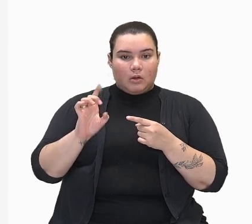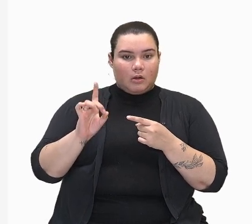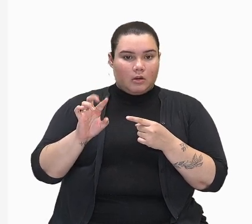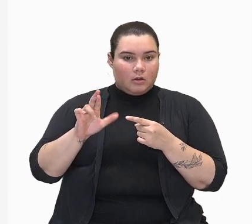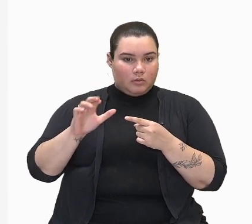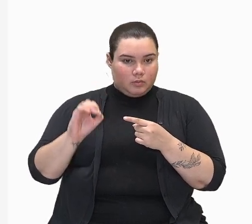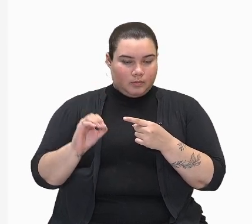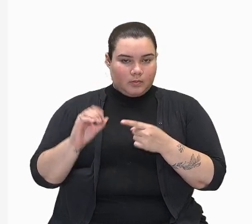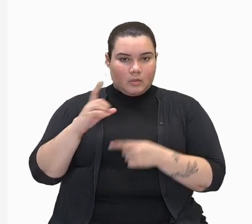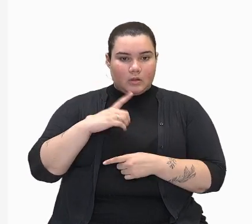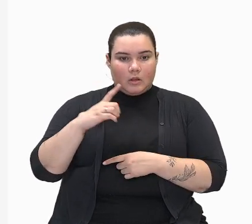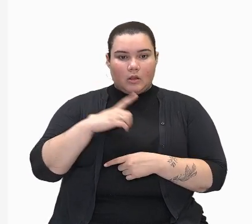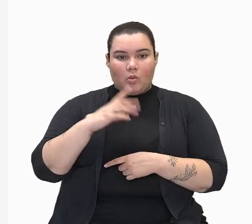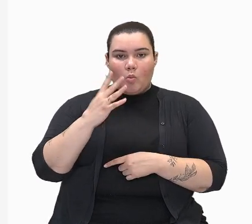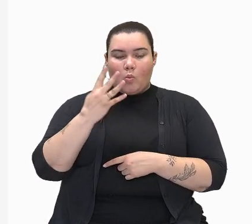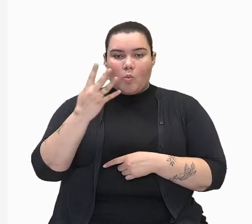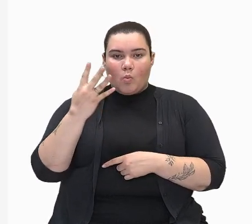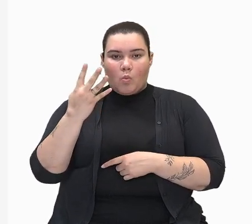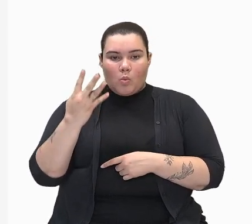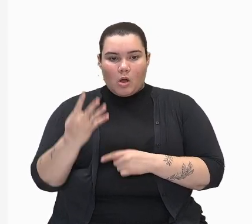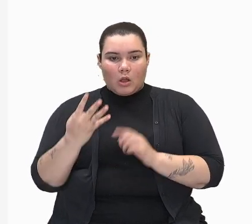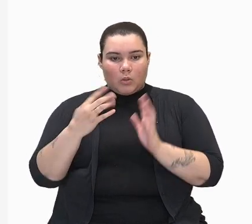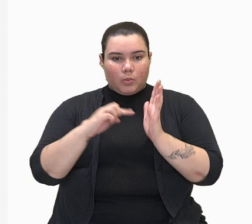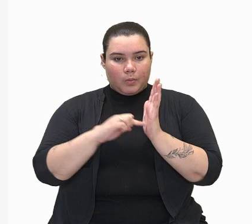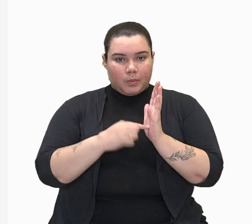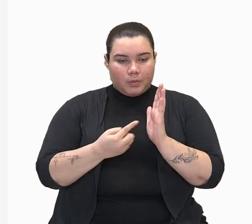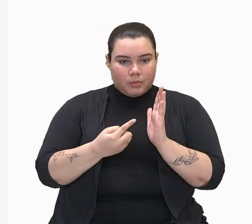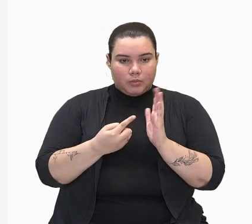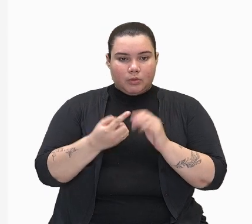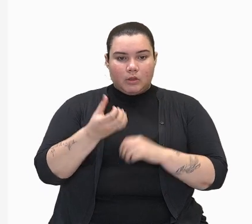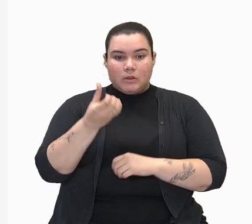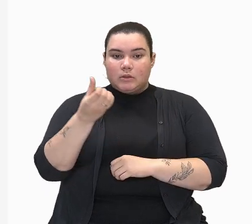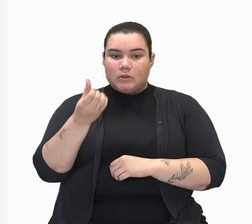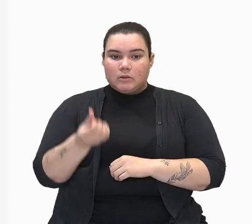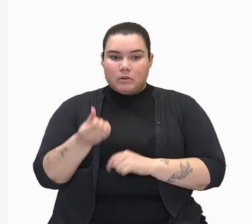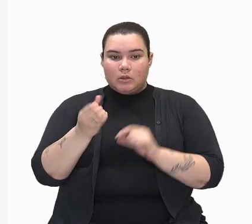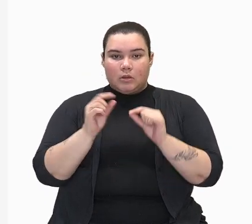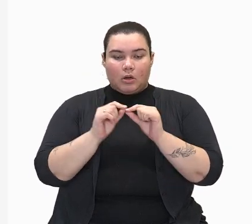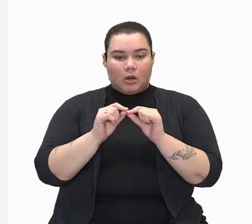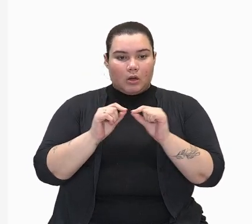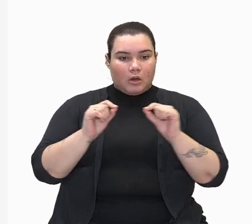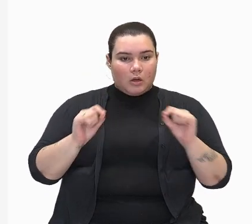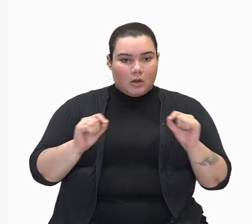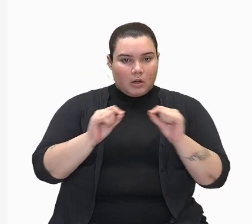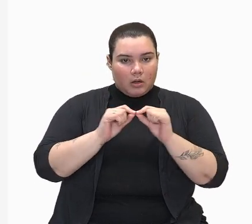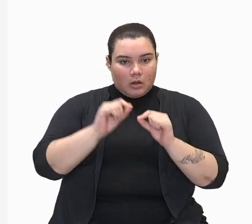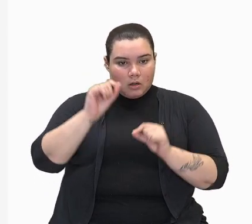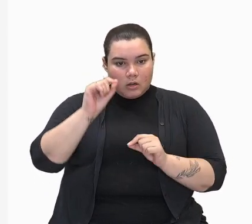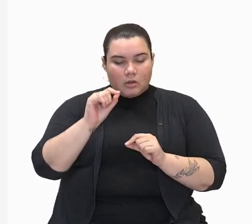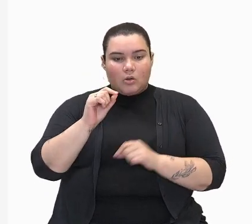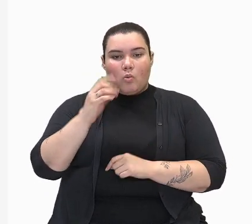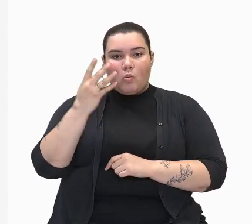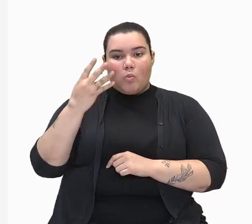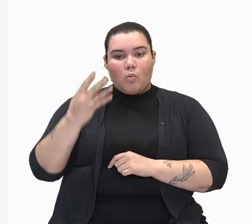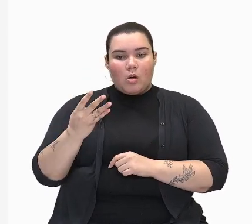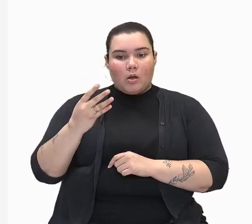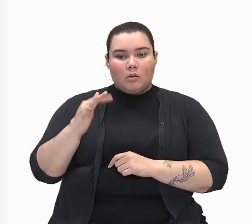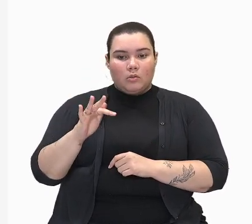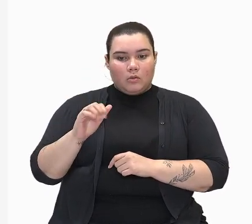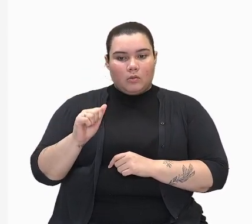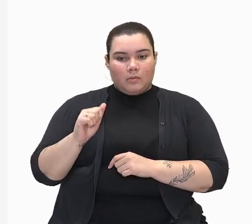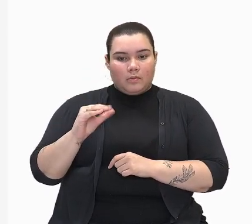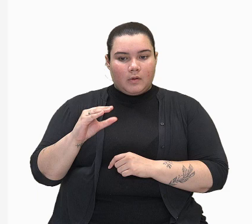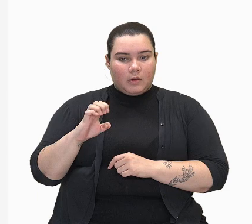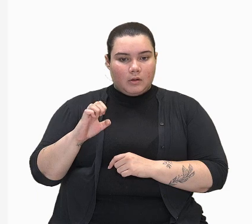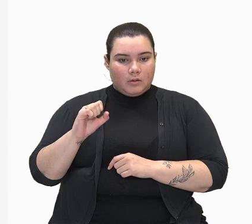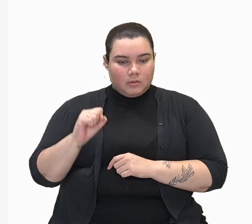4 vértices, né? Temos aí 6 arestas e 4 faces. Inclusive é exatamente por